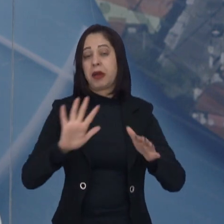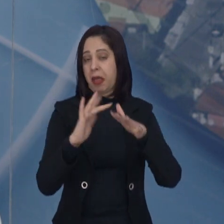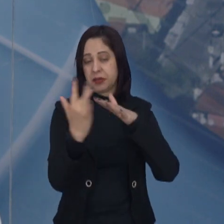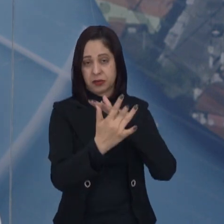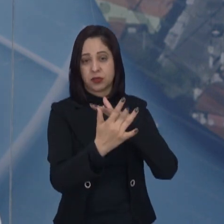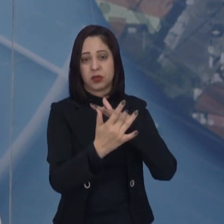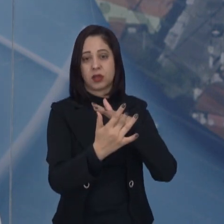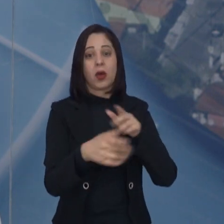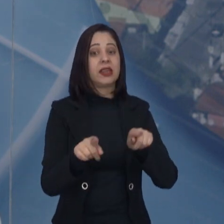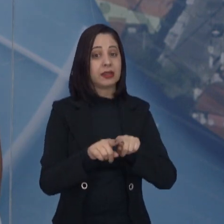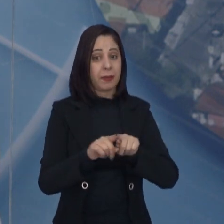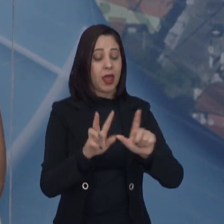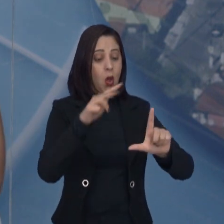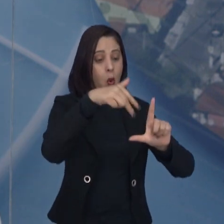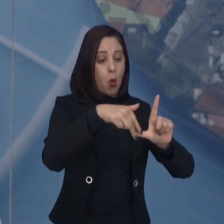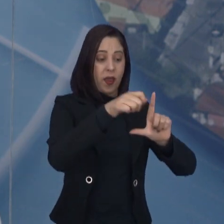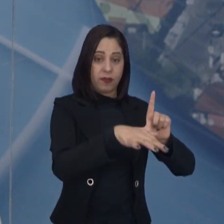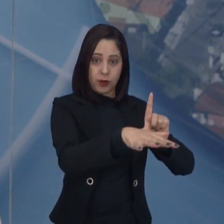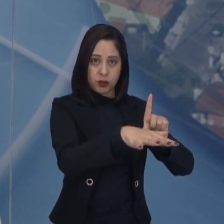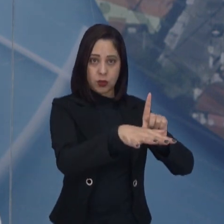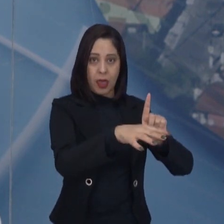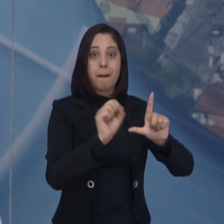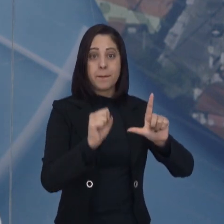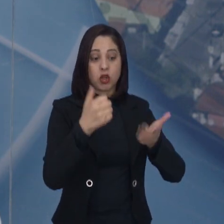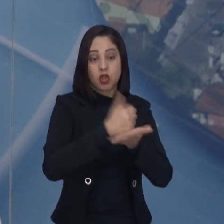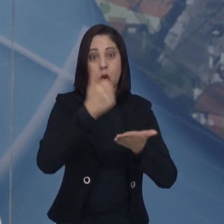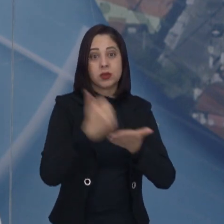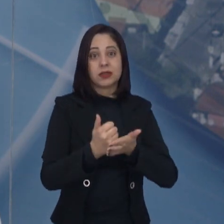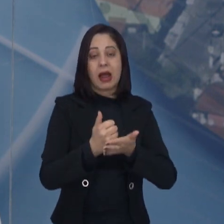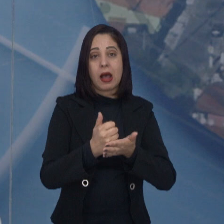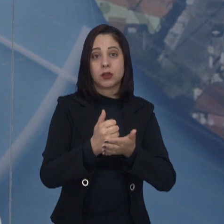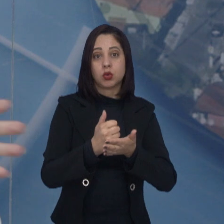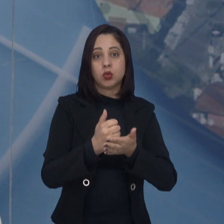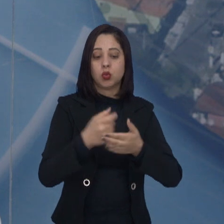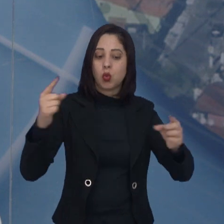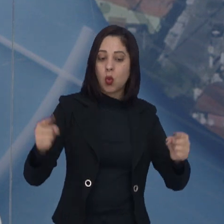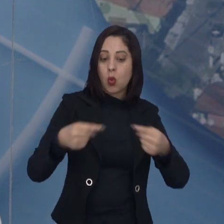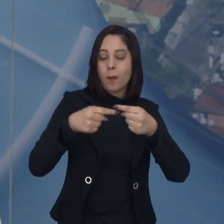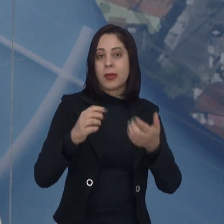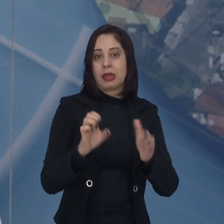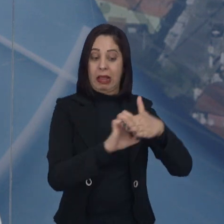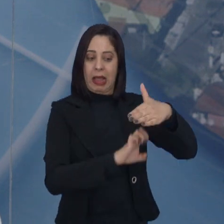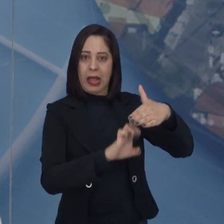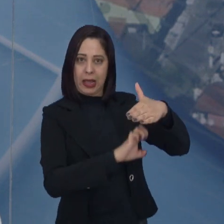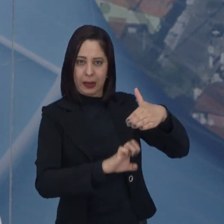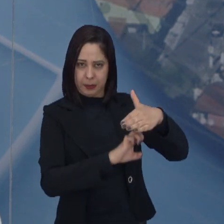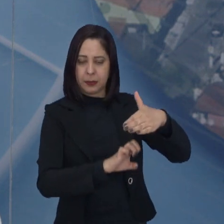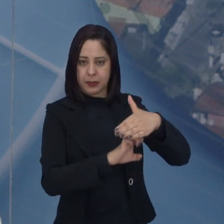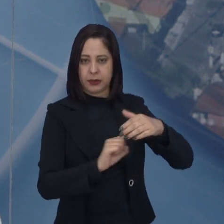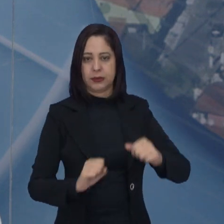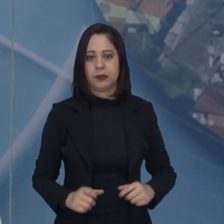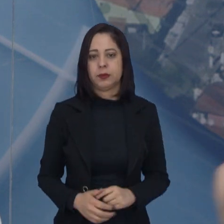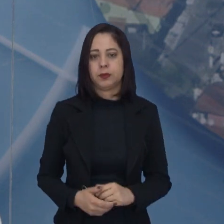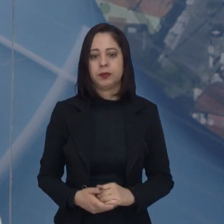sociais, como ele também pode ser diretamente com a marca, né, Júlia? Queria que você explicasse para a gente certinho, para deixar claro para o pessoal de